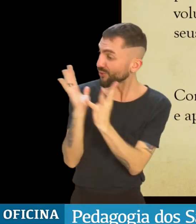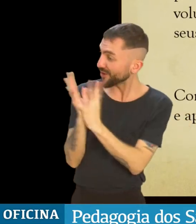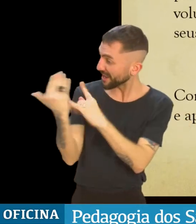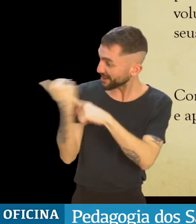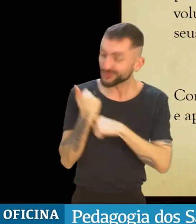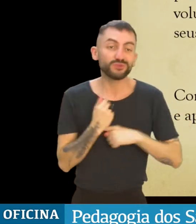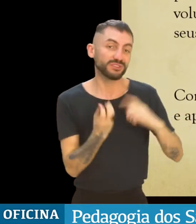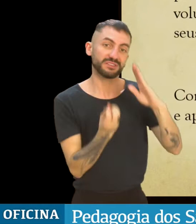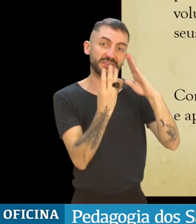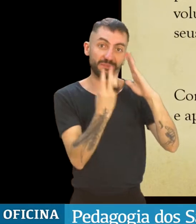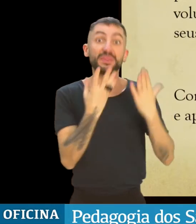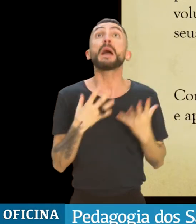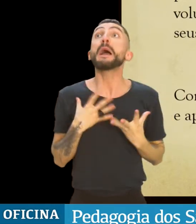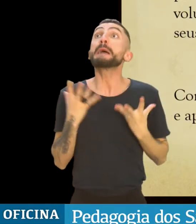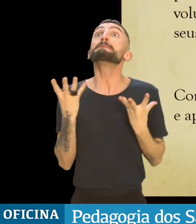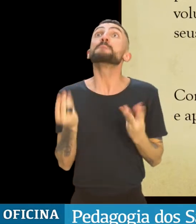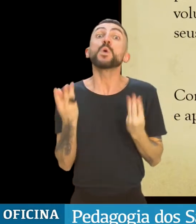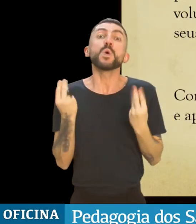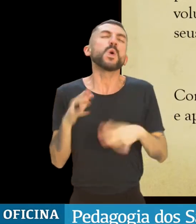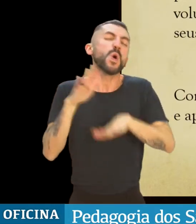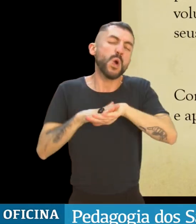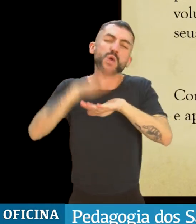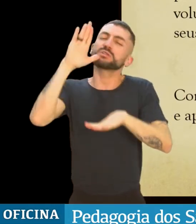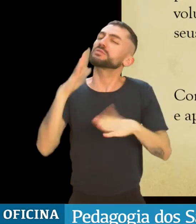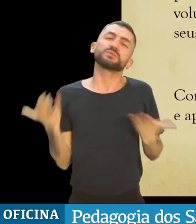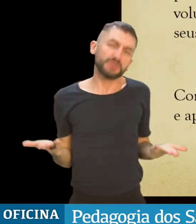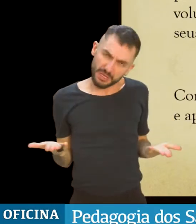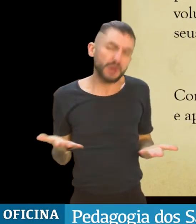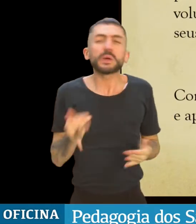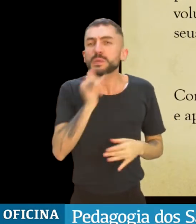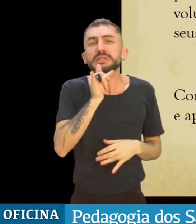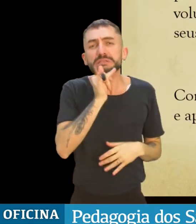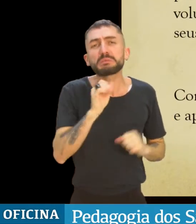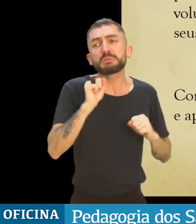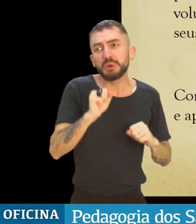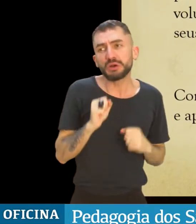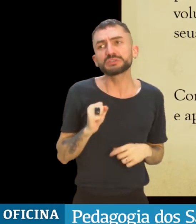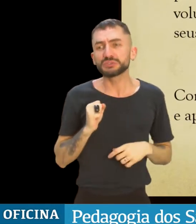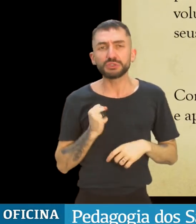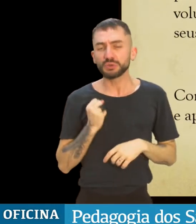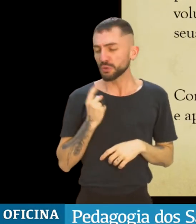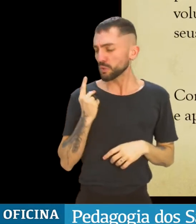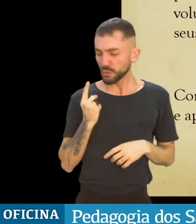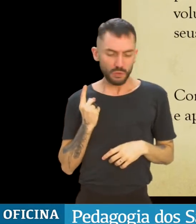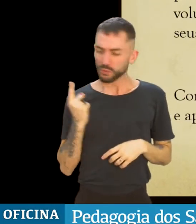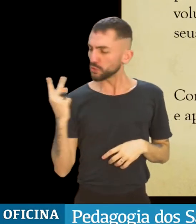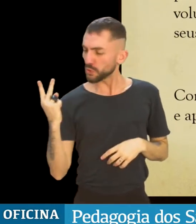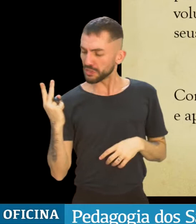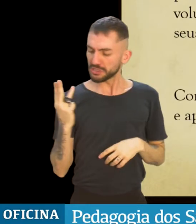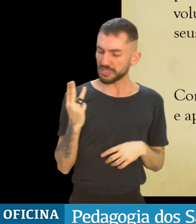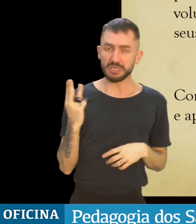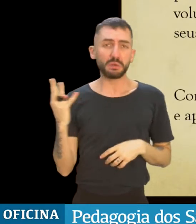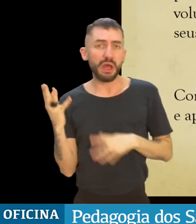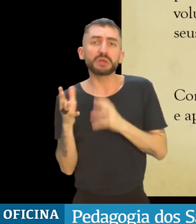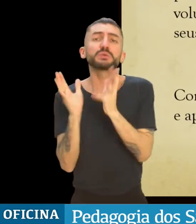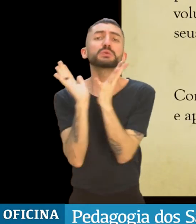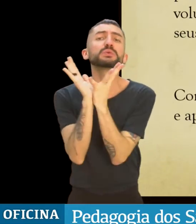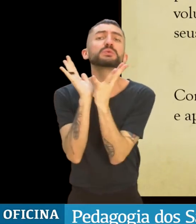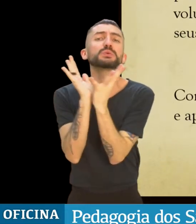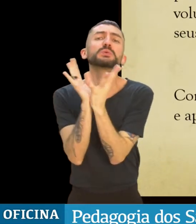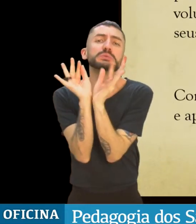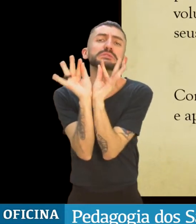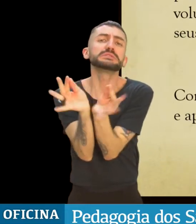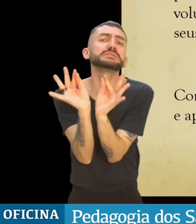também não precisa ser muitas pessoas, né? Grandes ideias, normalmente elas começam a partir de pequenos passos, pequenos grupos